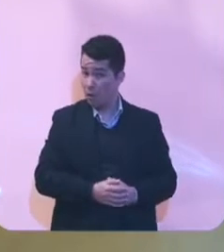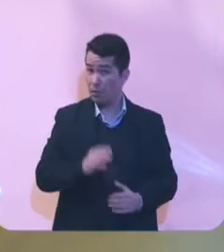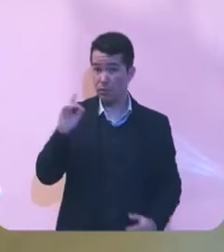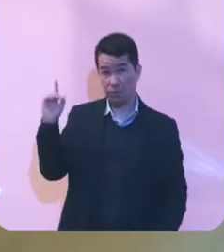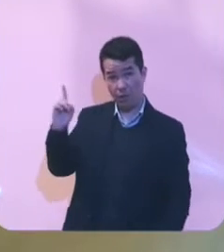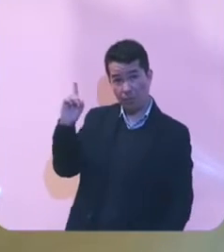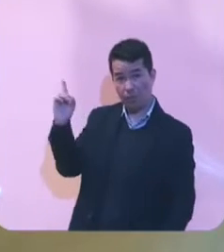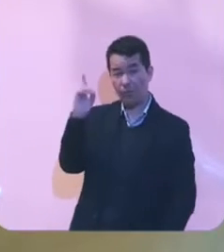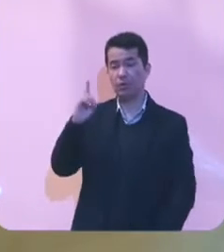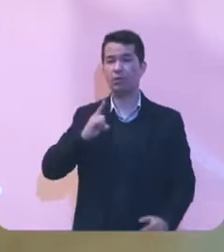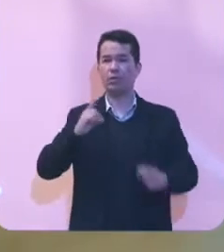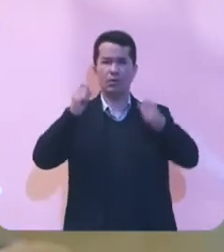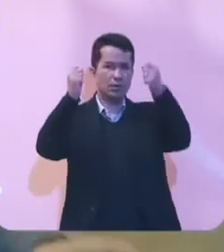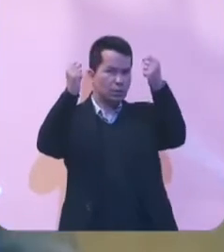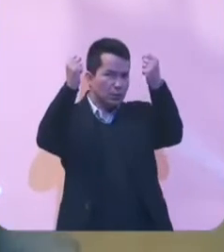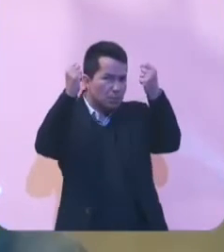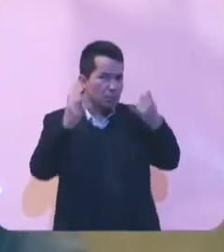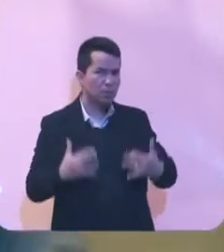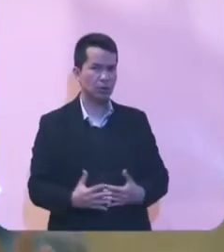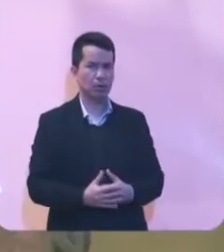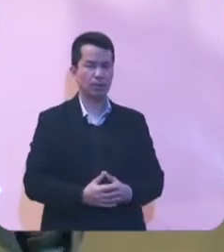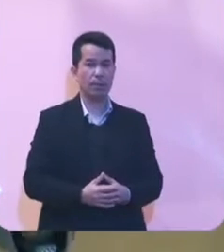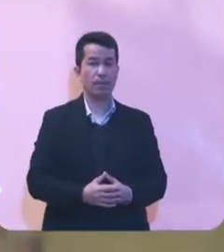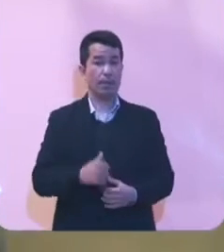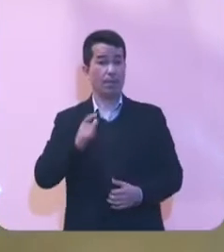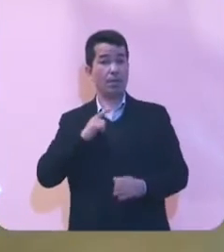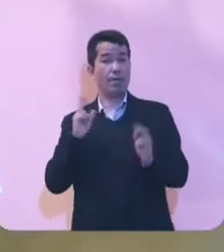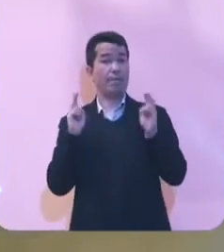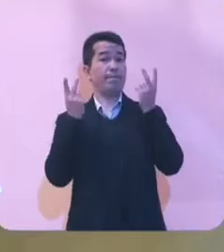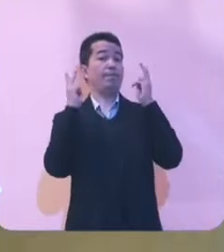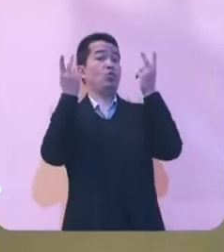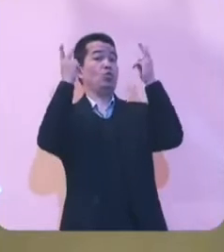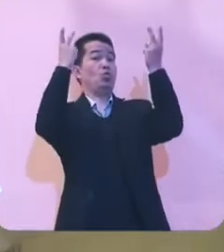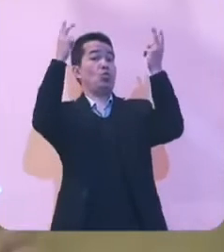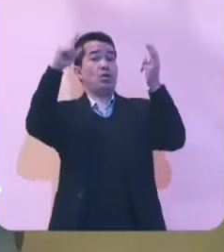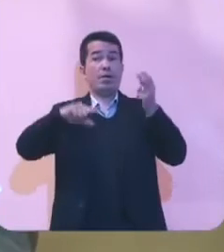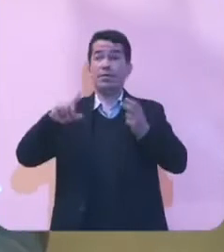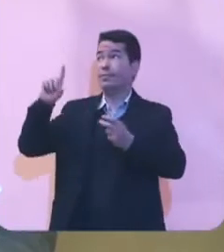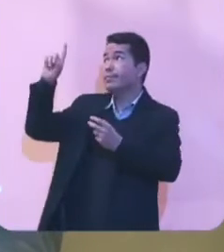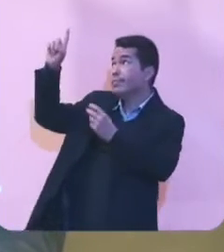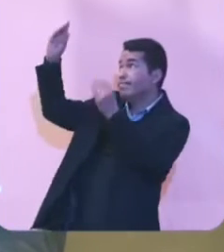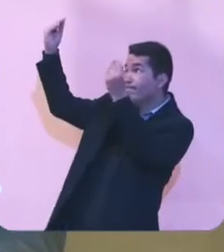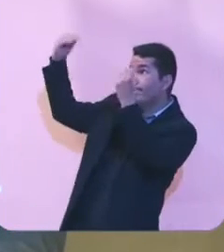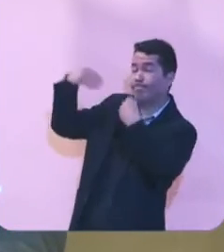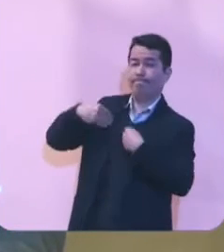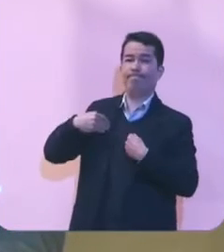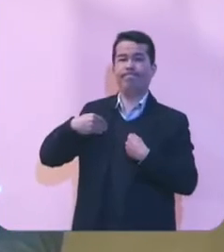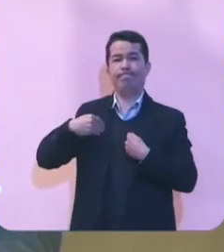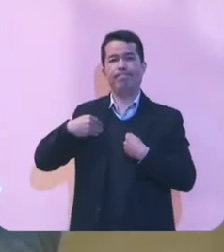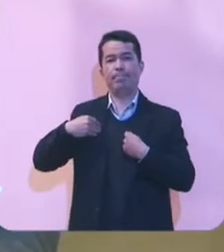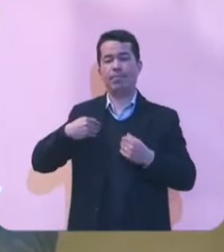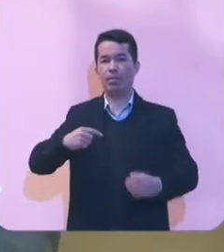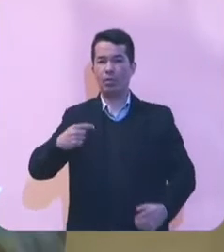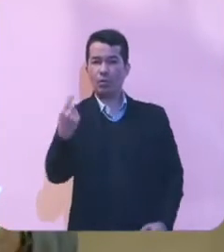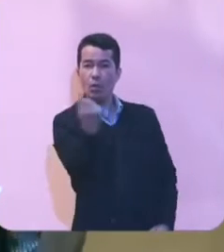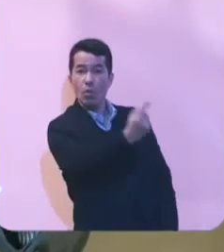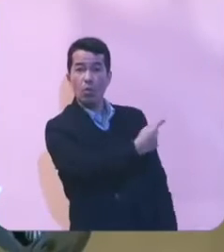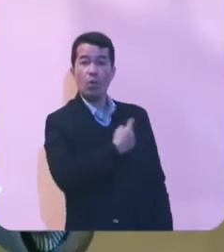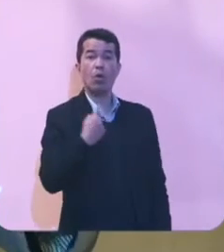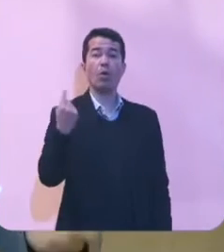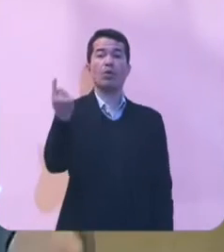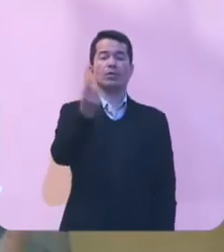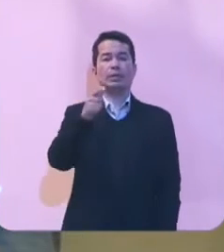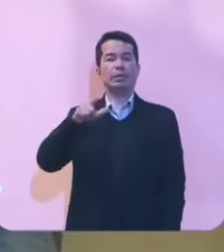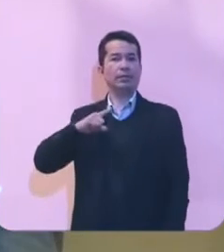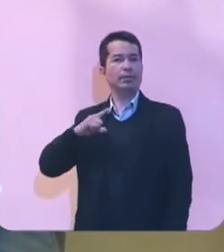teu trono. Nós sabemos que é a tua presença que nos garante a vitória, nada mais. Mas nós sabemos também que o Senhor